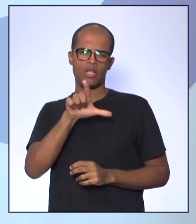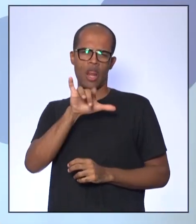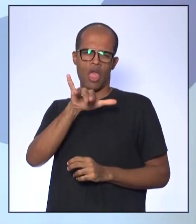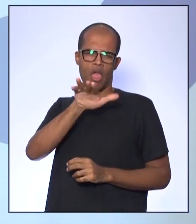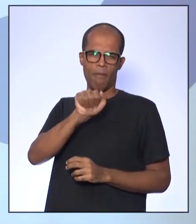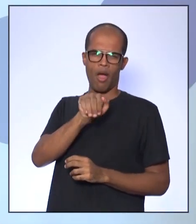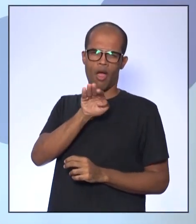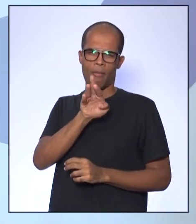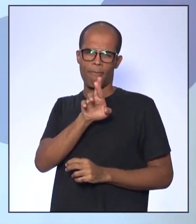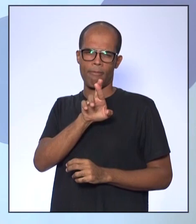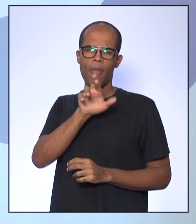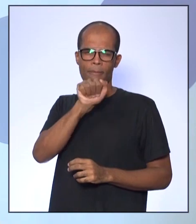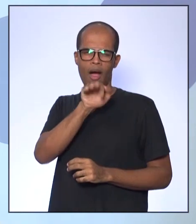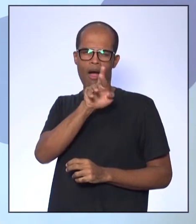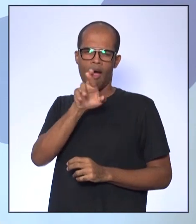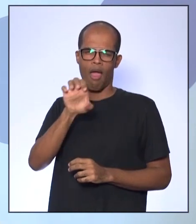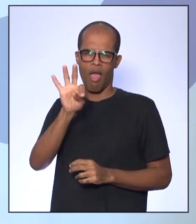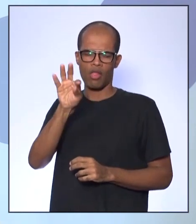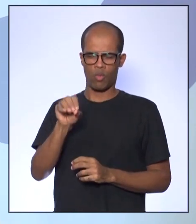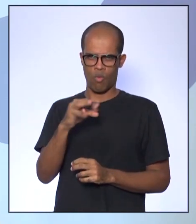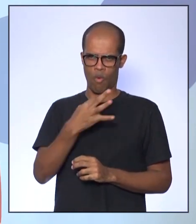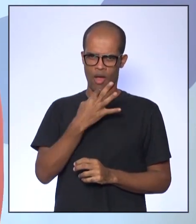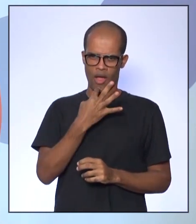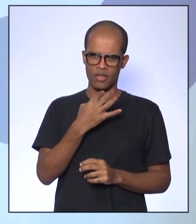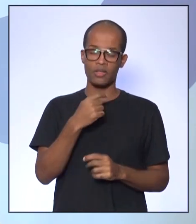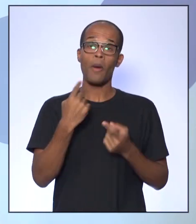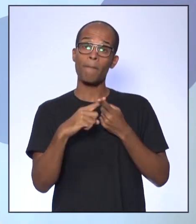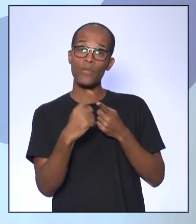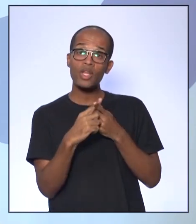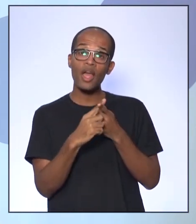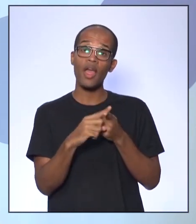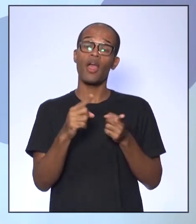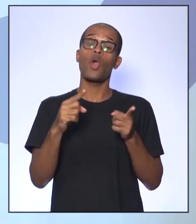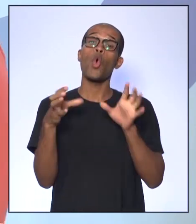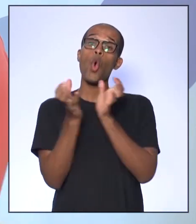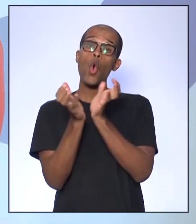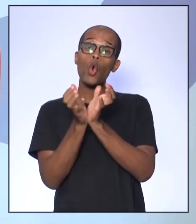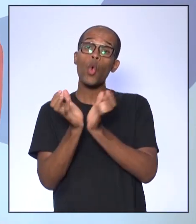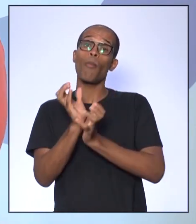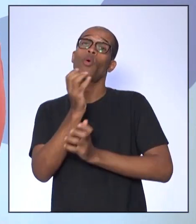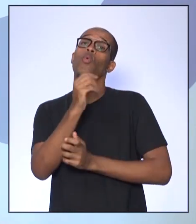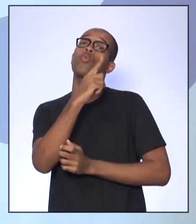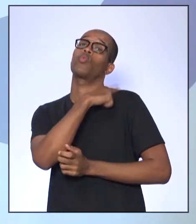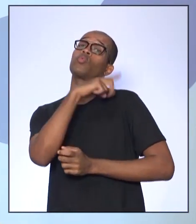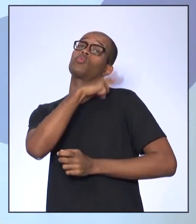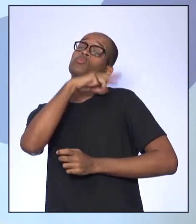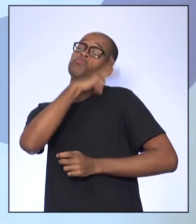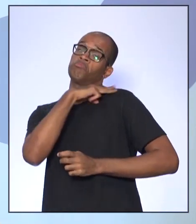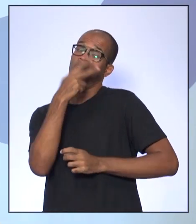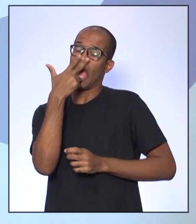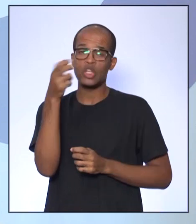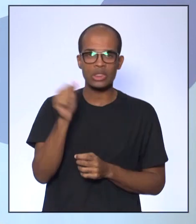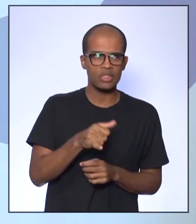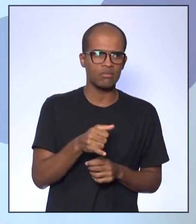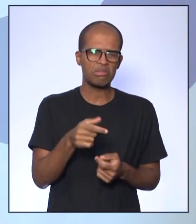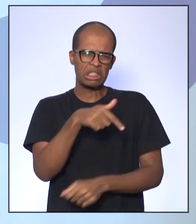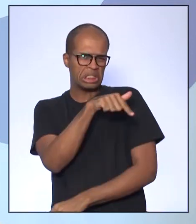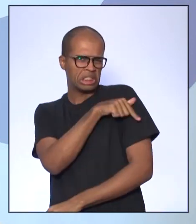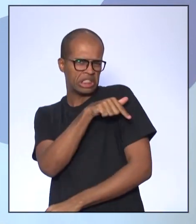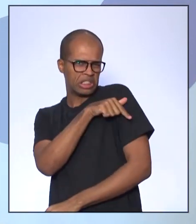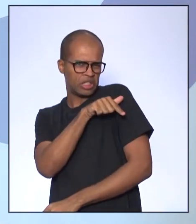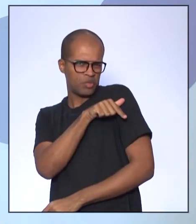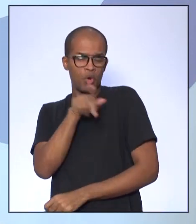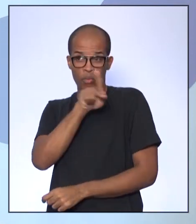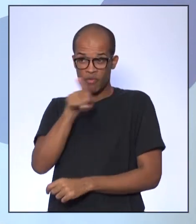leram alguma coisa de Lima Barreto? Porque o pessoal do ensino médio, provavelmente sim, né? Sim. Agora o sétimo ano, será que seu professor já